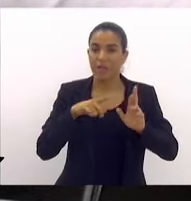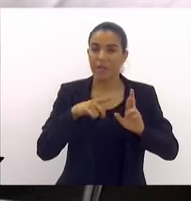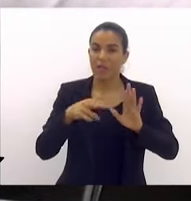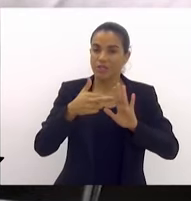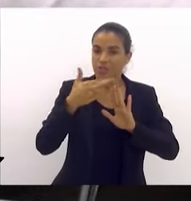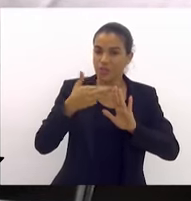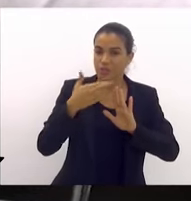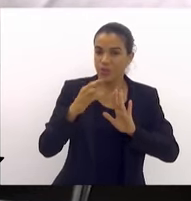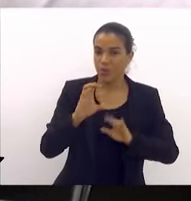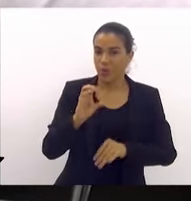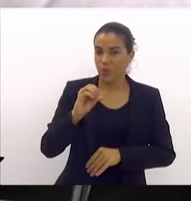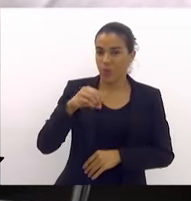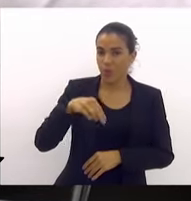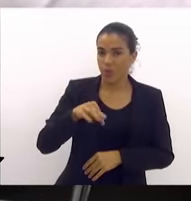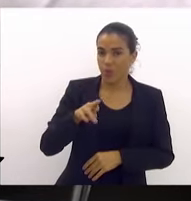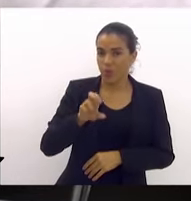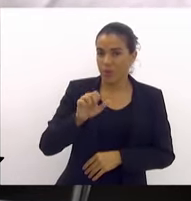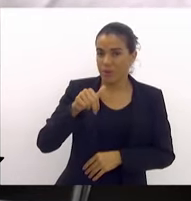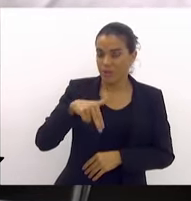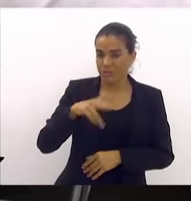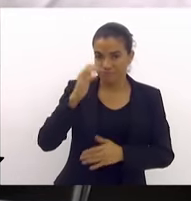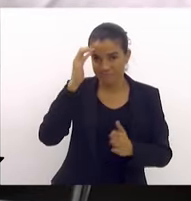CONTRAN, já estão